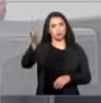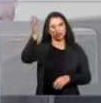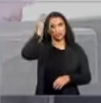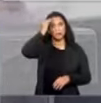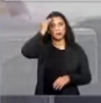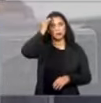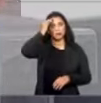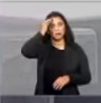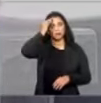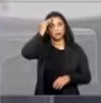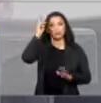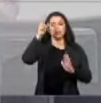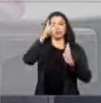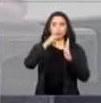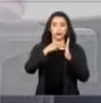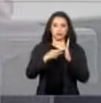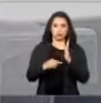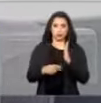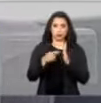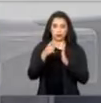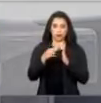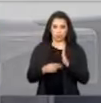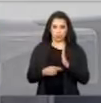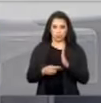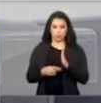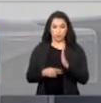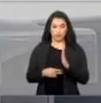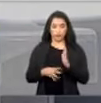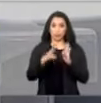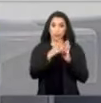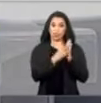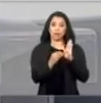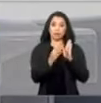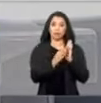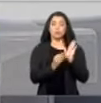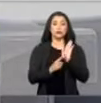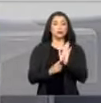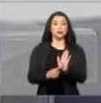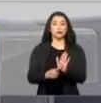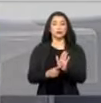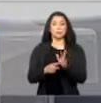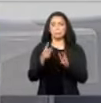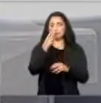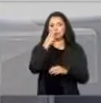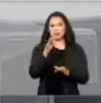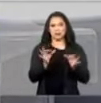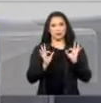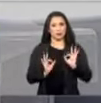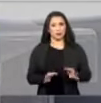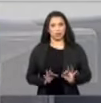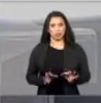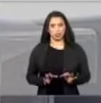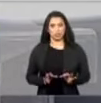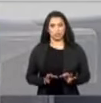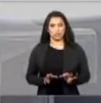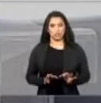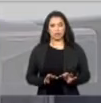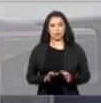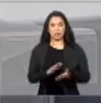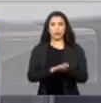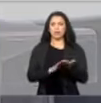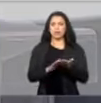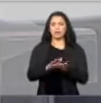setor audiovisual. Esse modelo nos pareceu o melhor dos mundos. Nada mais adequado